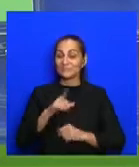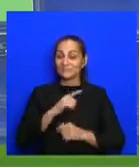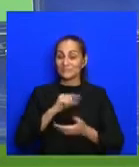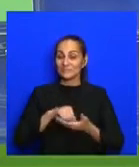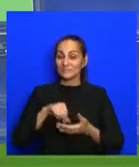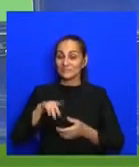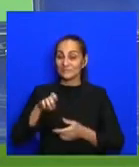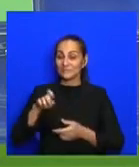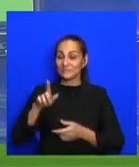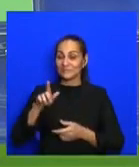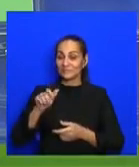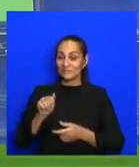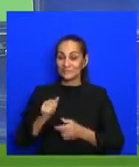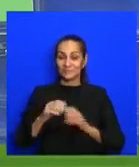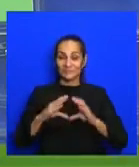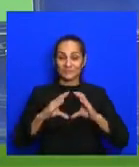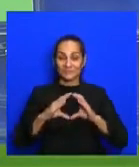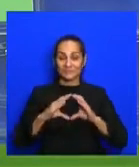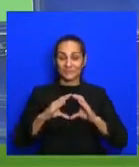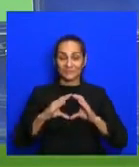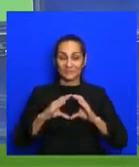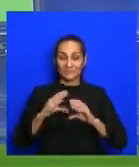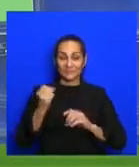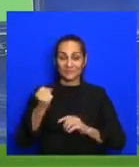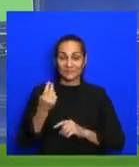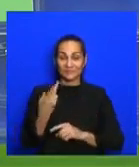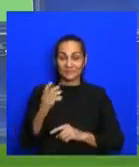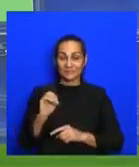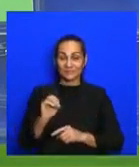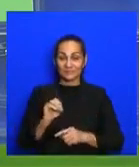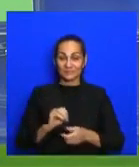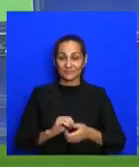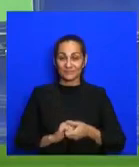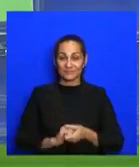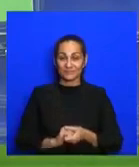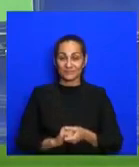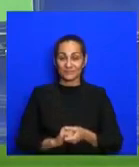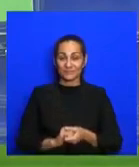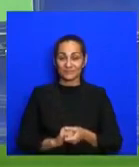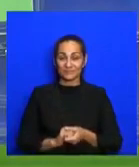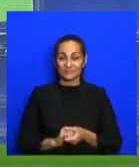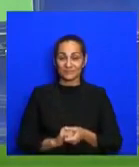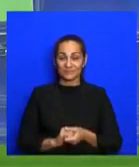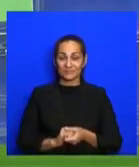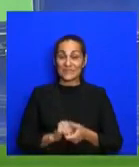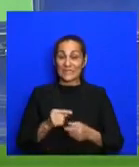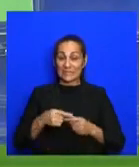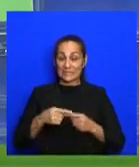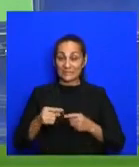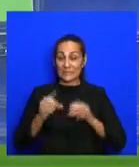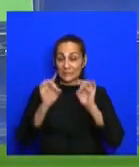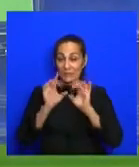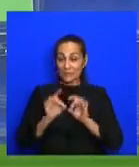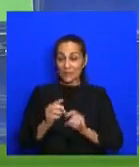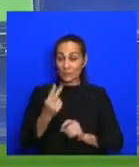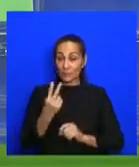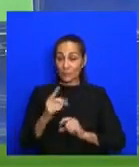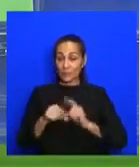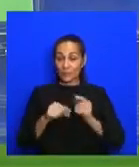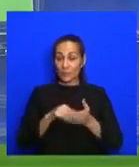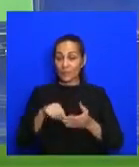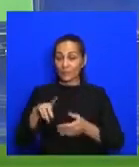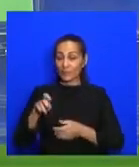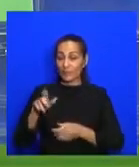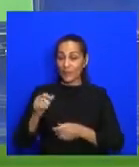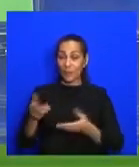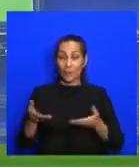tem Mega Sena. Bola branca, número 20. Branca, 20. Esta semana, excepcionalmente, 2